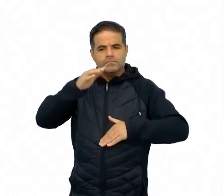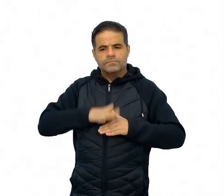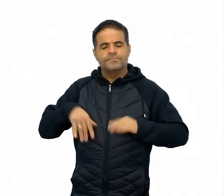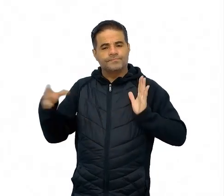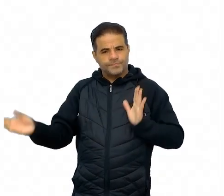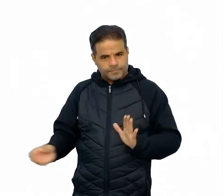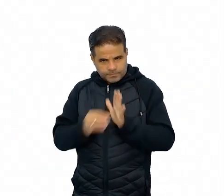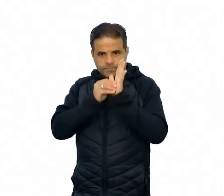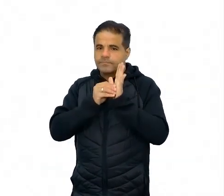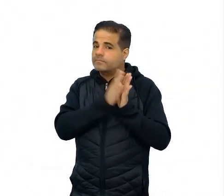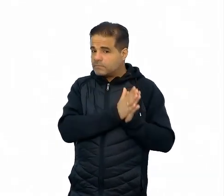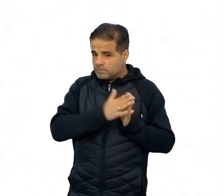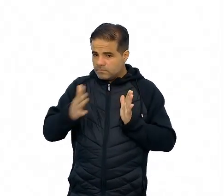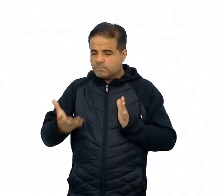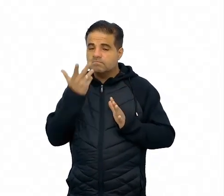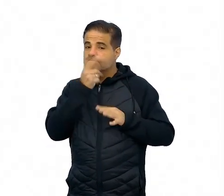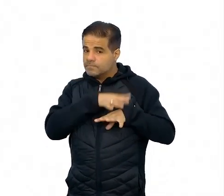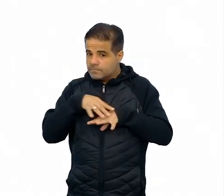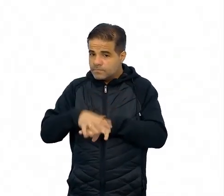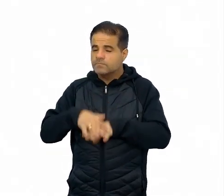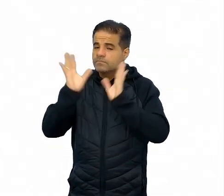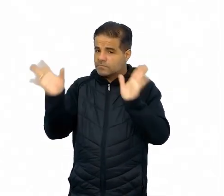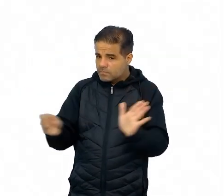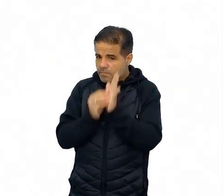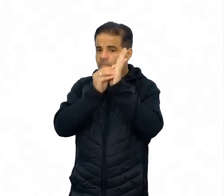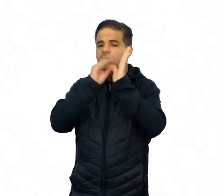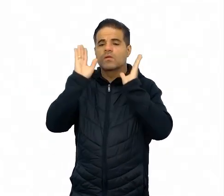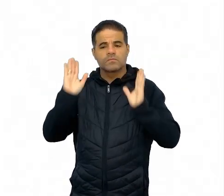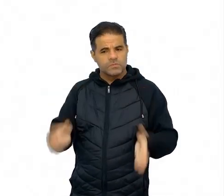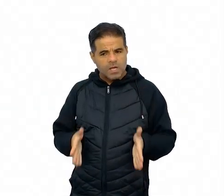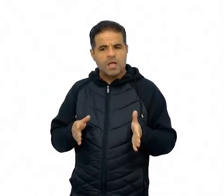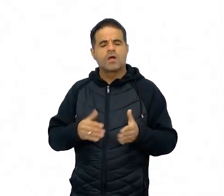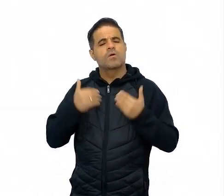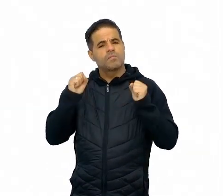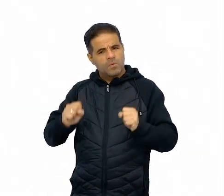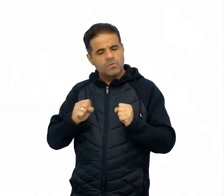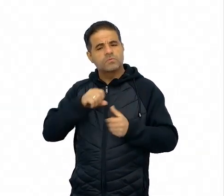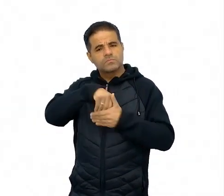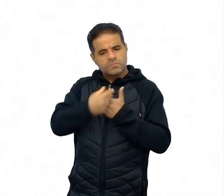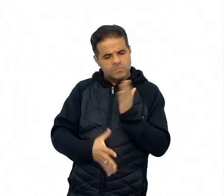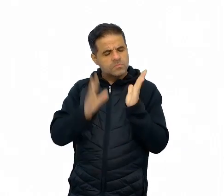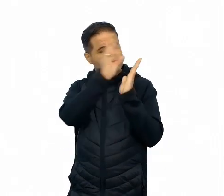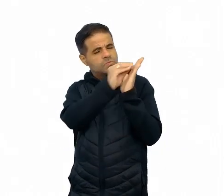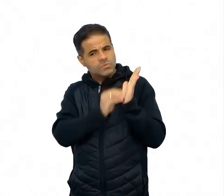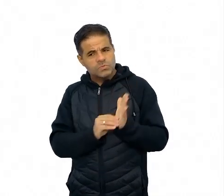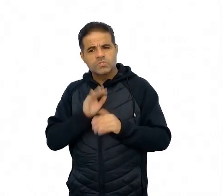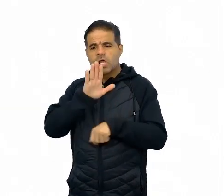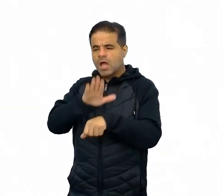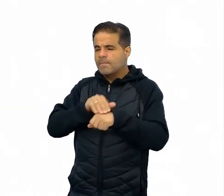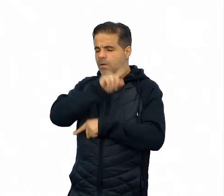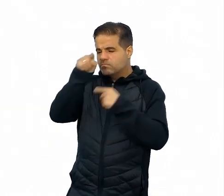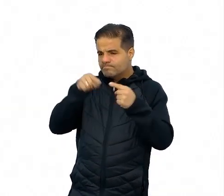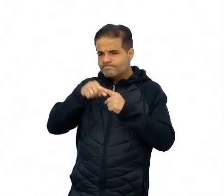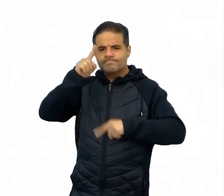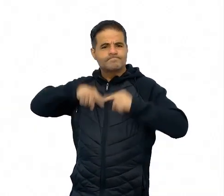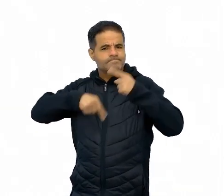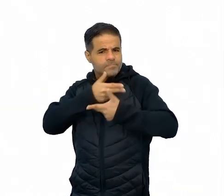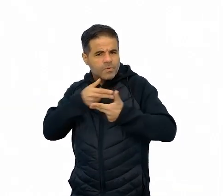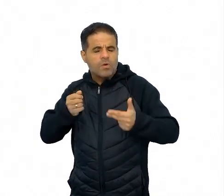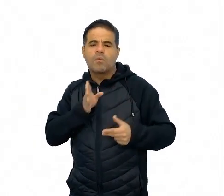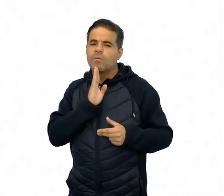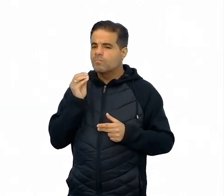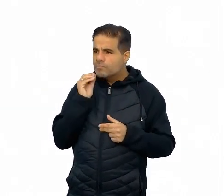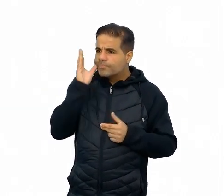aquele conteúdo matemático que está posto. Eu posso chamar de conteúdo matemático, eu posso chamar de objeto de conhecimento,